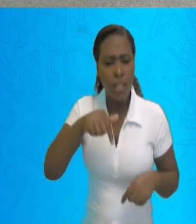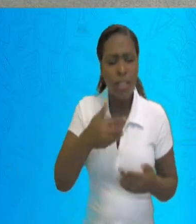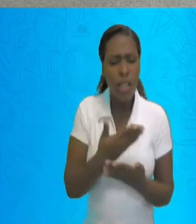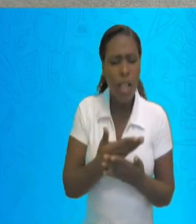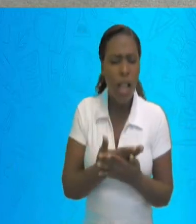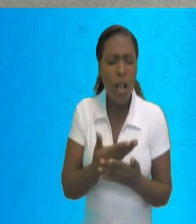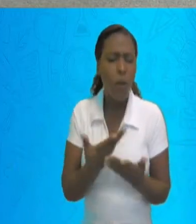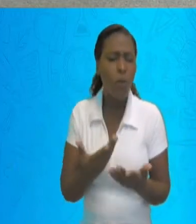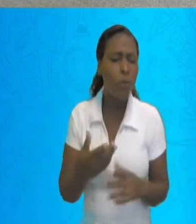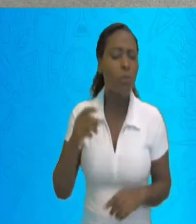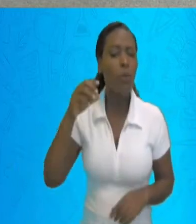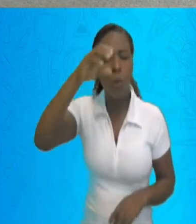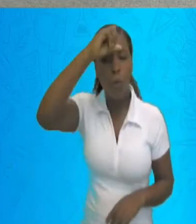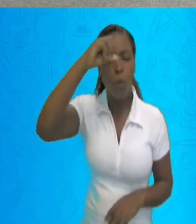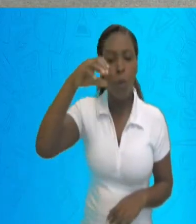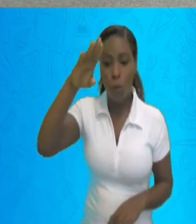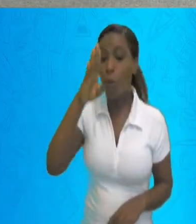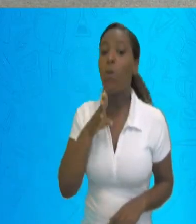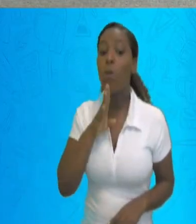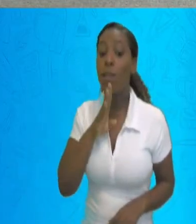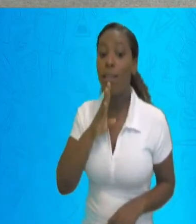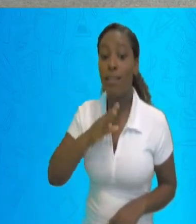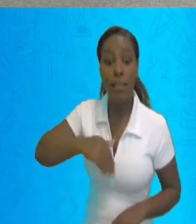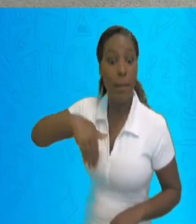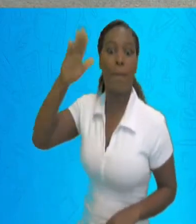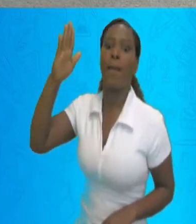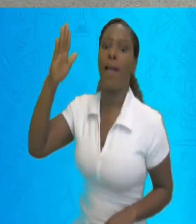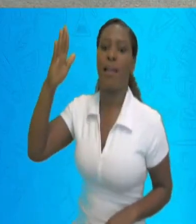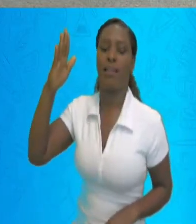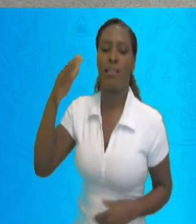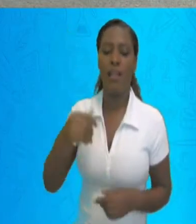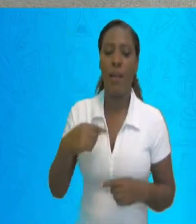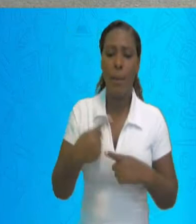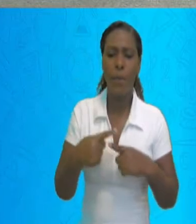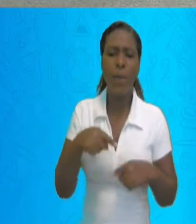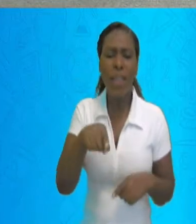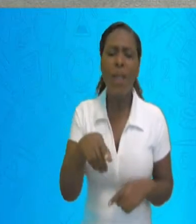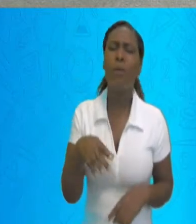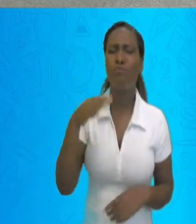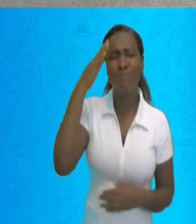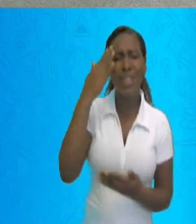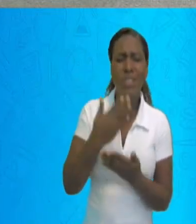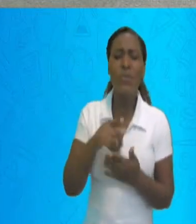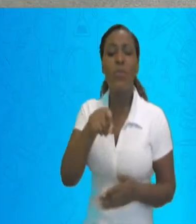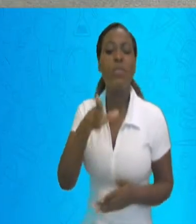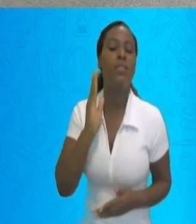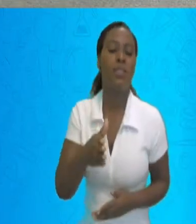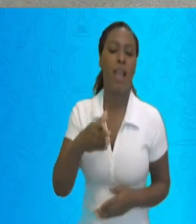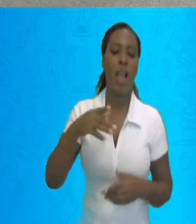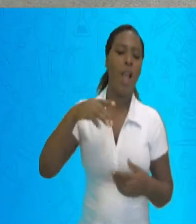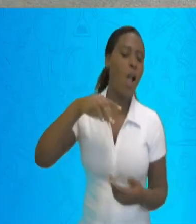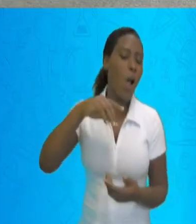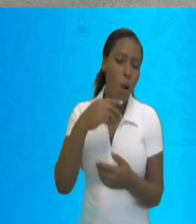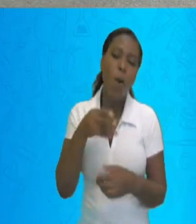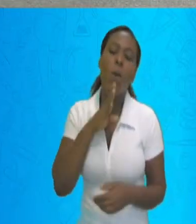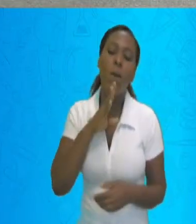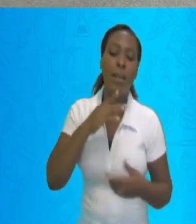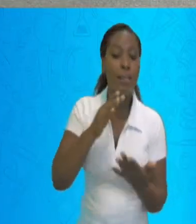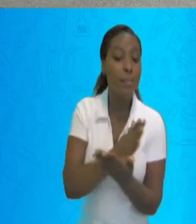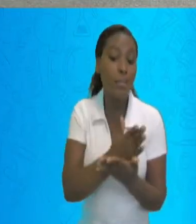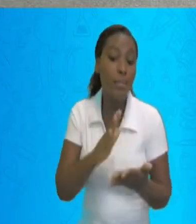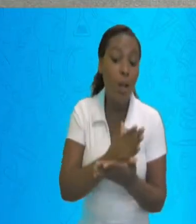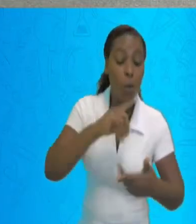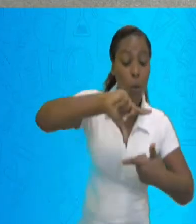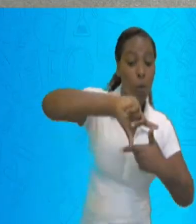que você já conhece o quadrado, o círculo, o retângulo e outras formas geométricas. Hoje vamos estudar sobre